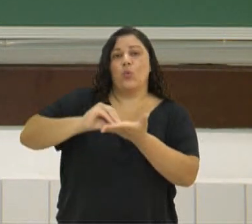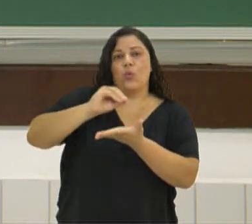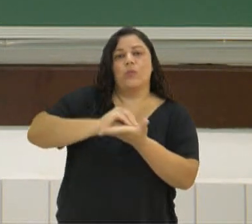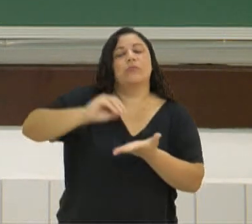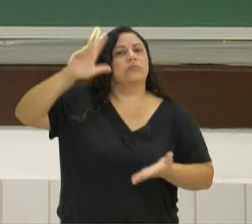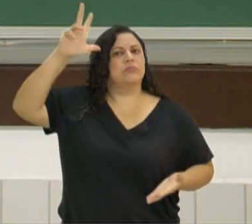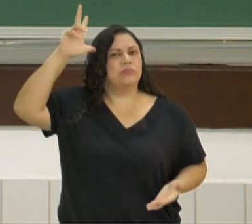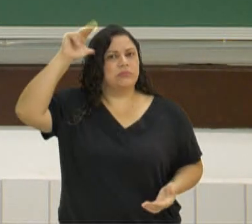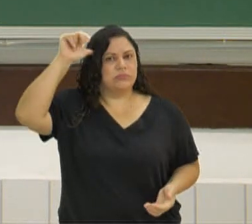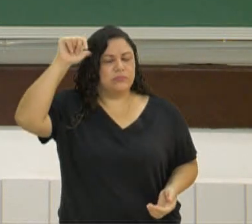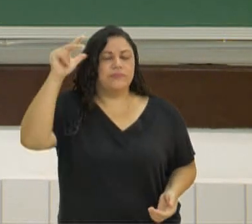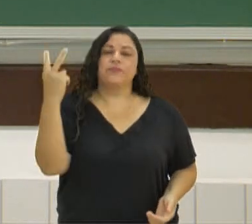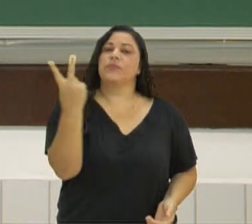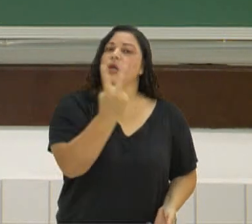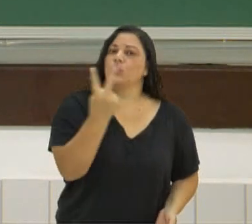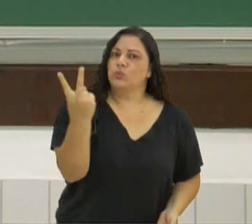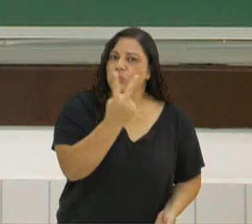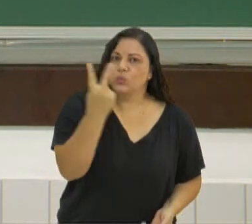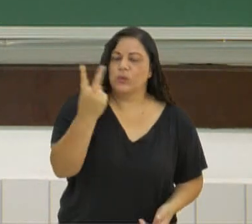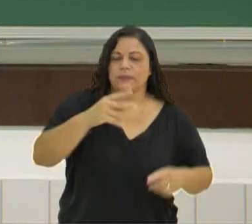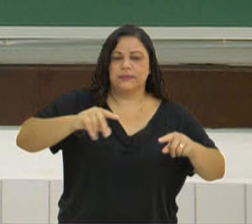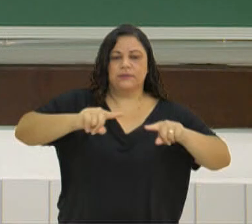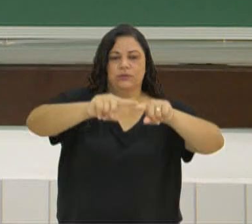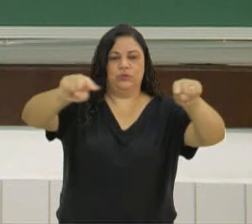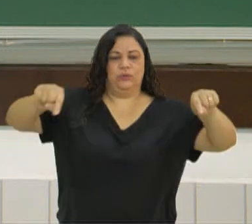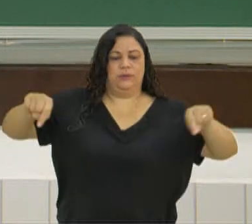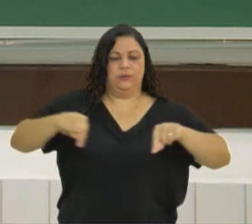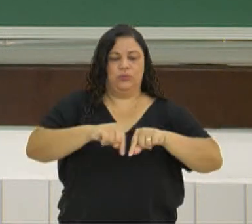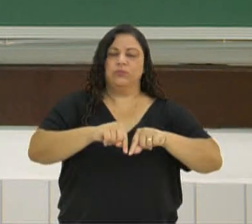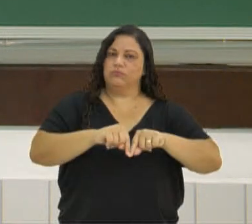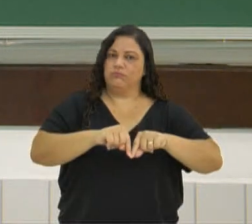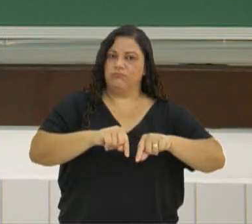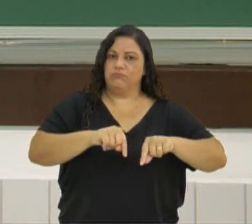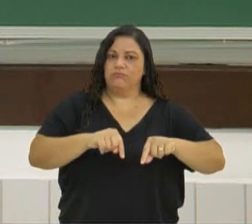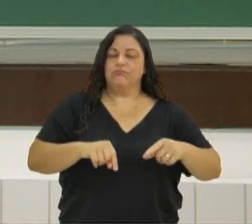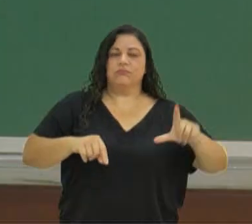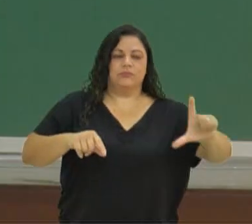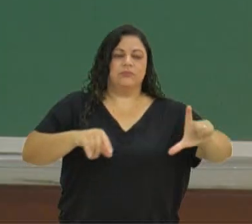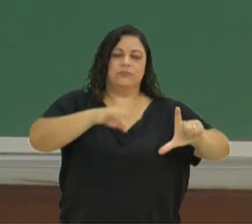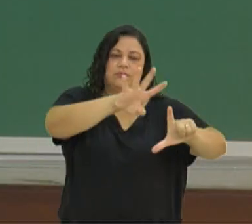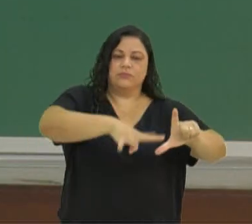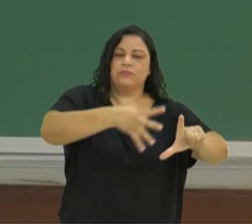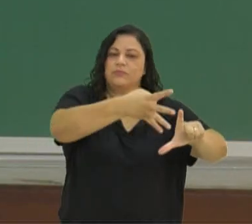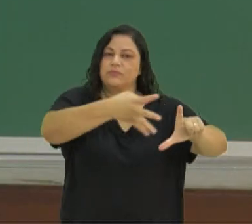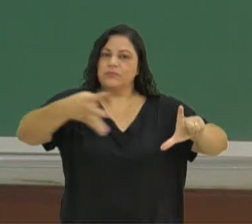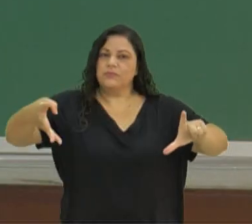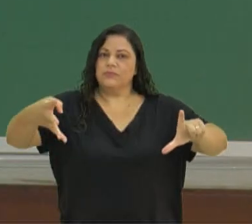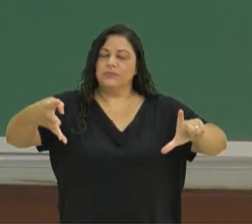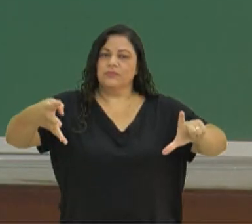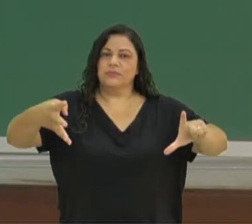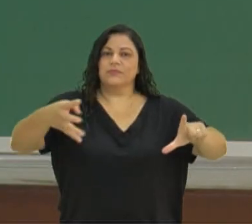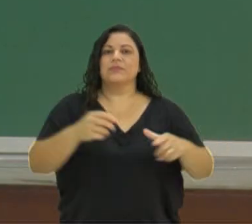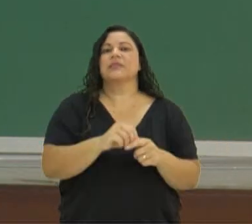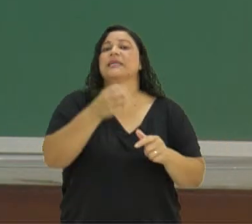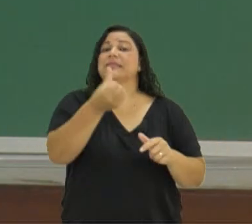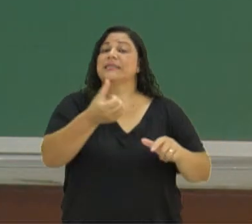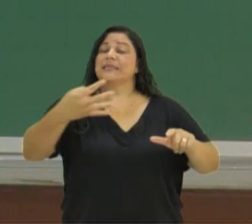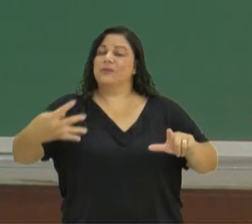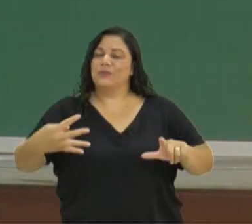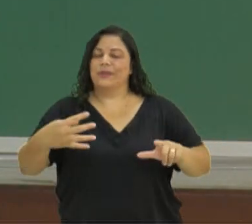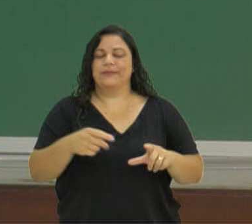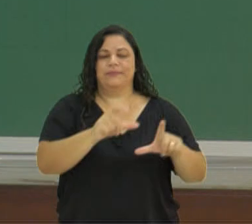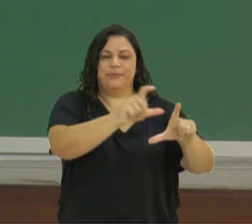dois jogadores, utilizando um tabuleiro com 64 casas, sendo que existem oito fileiras e oito